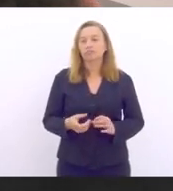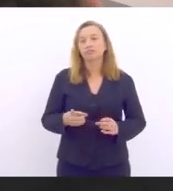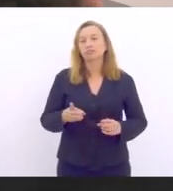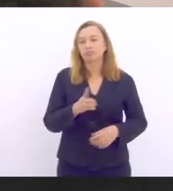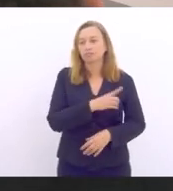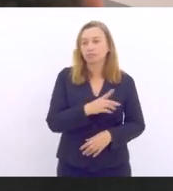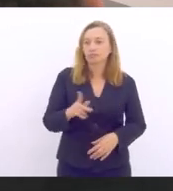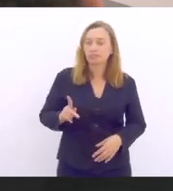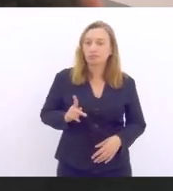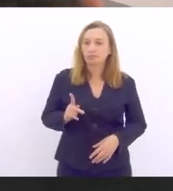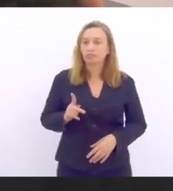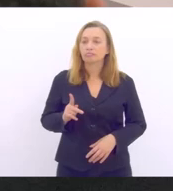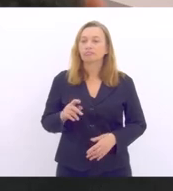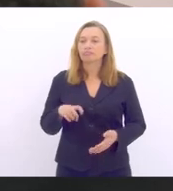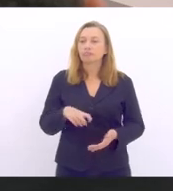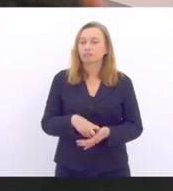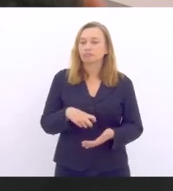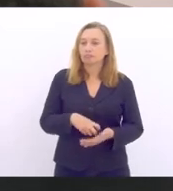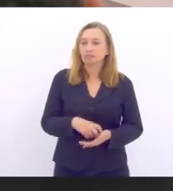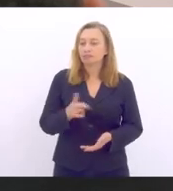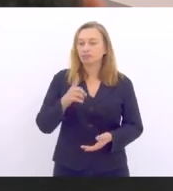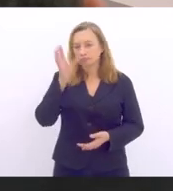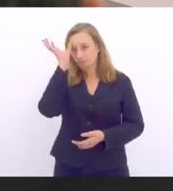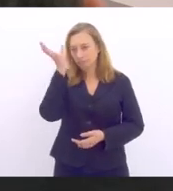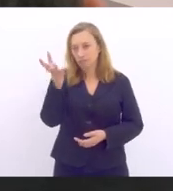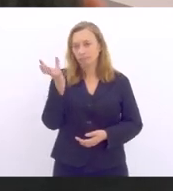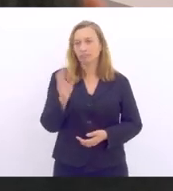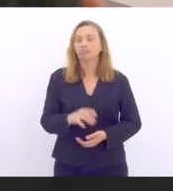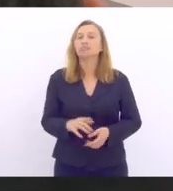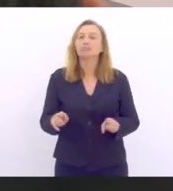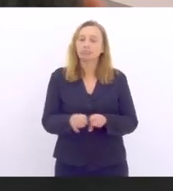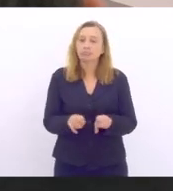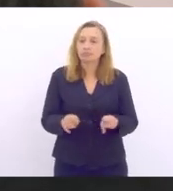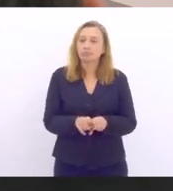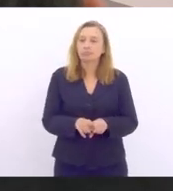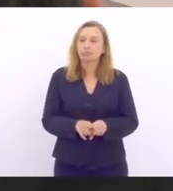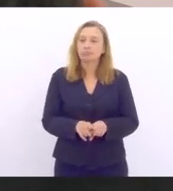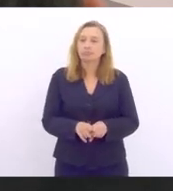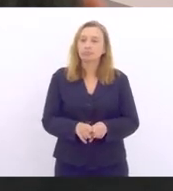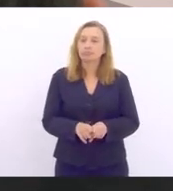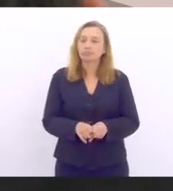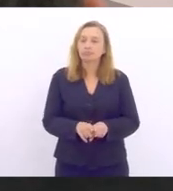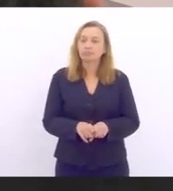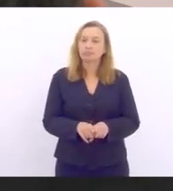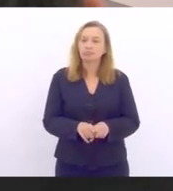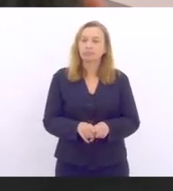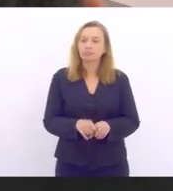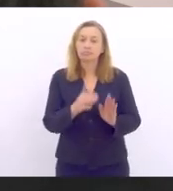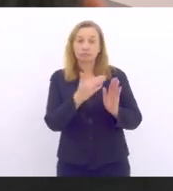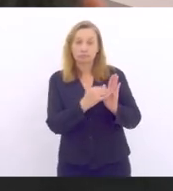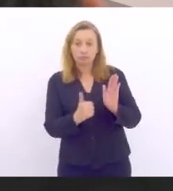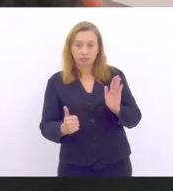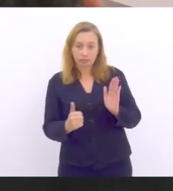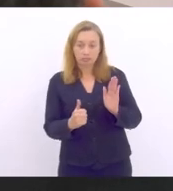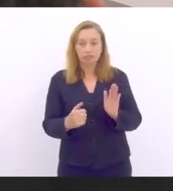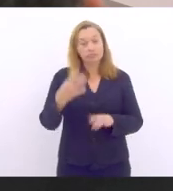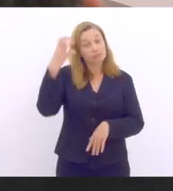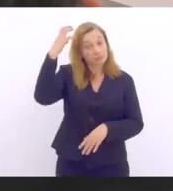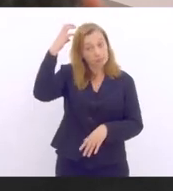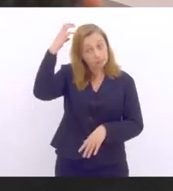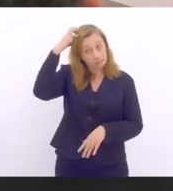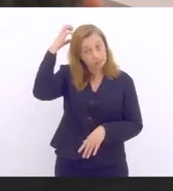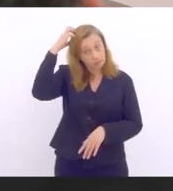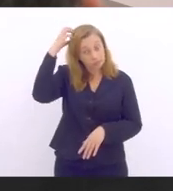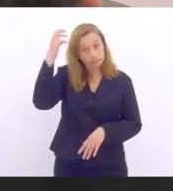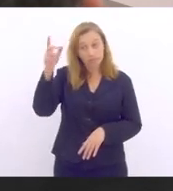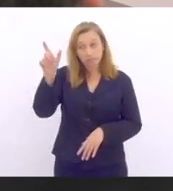Defensoria de que punir simplesmente não resolve. Ao mesmo tempo, não é para desresponsabilizar quem comete atos violentos e